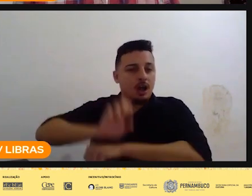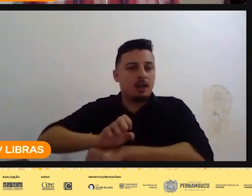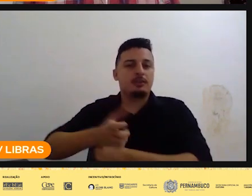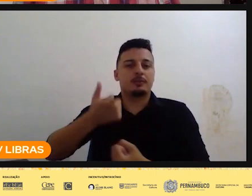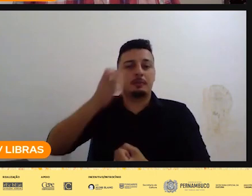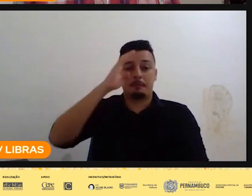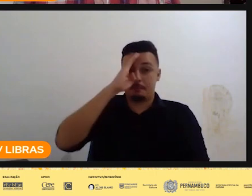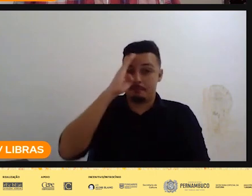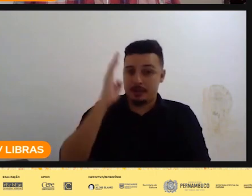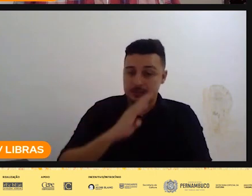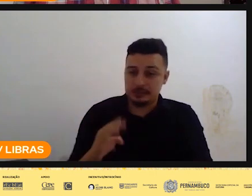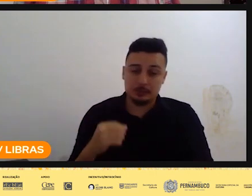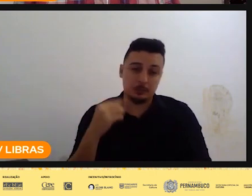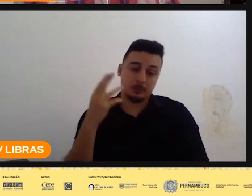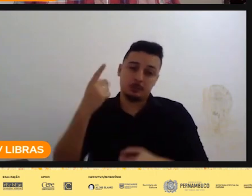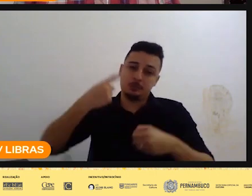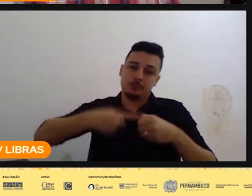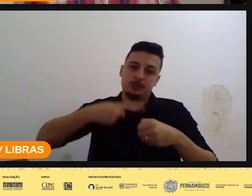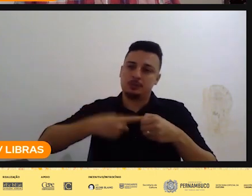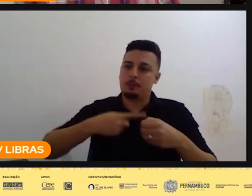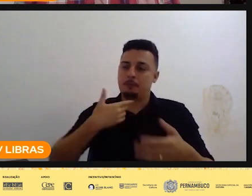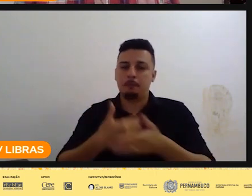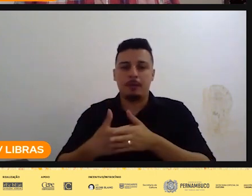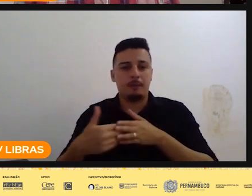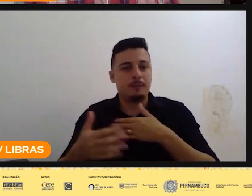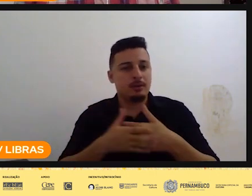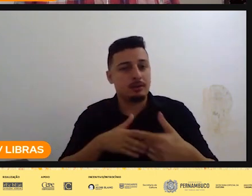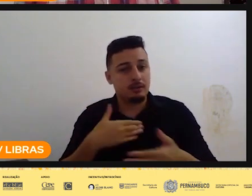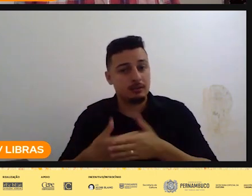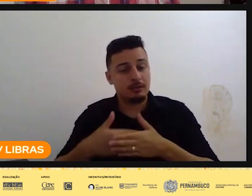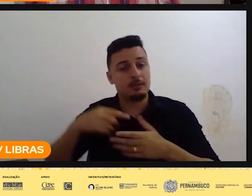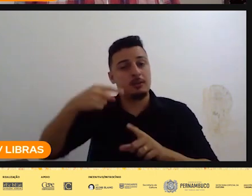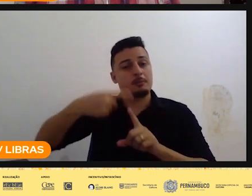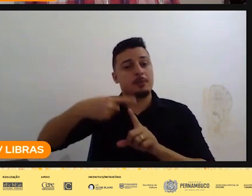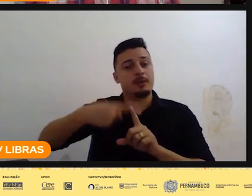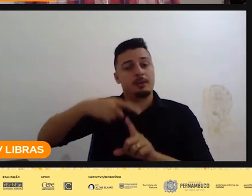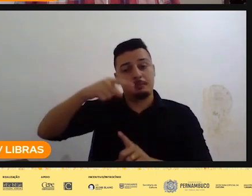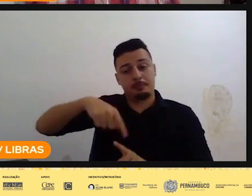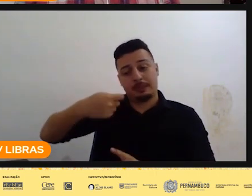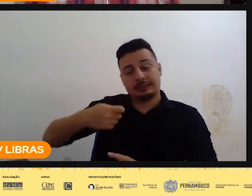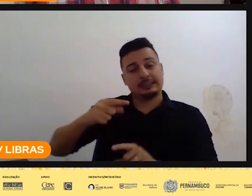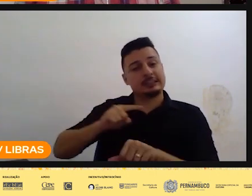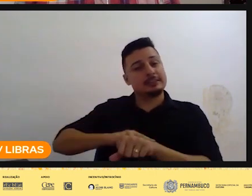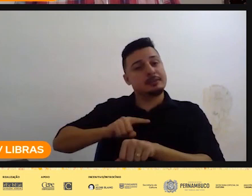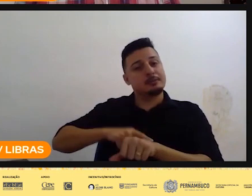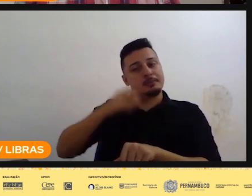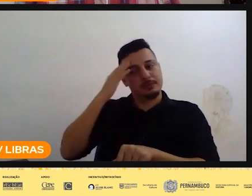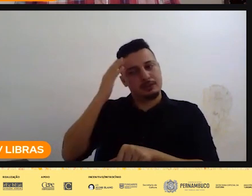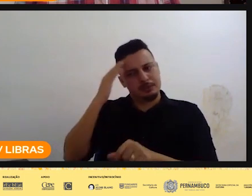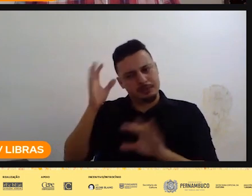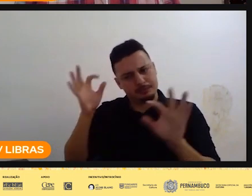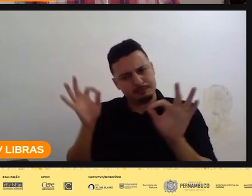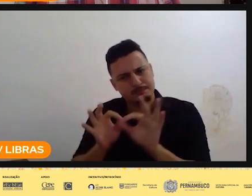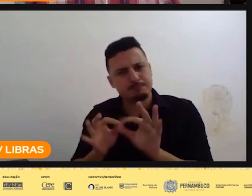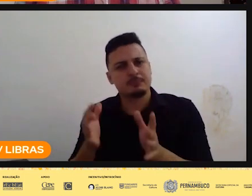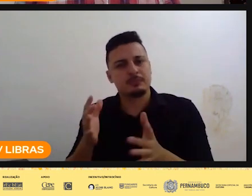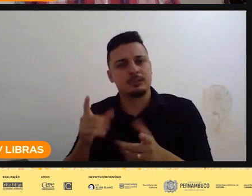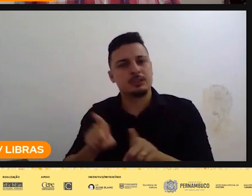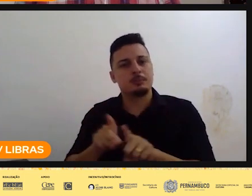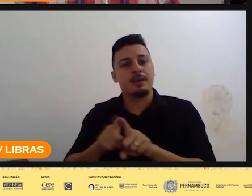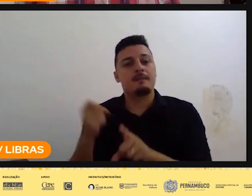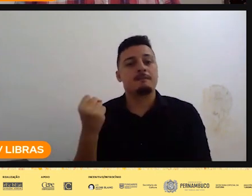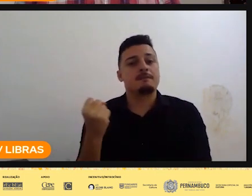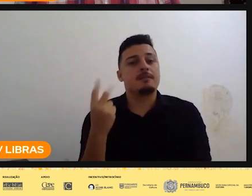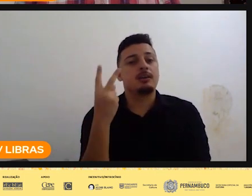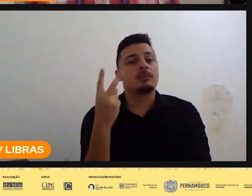a especificidade de produção, de tempo e de valor de uma animação, né? Esse exemplo que o Ulisses